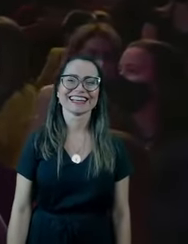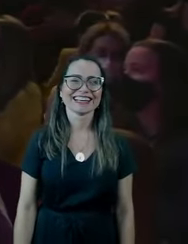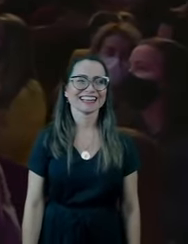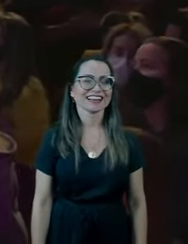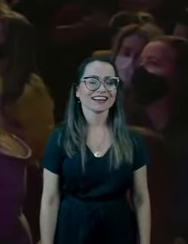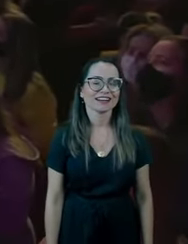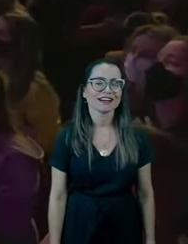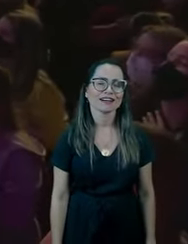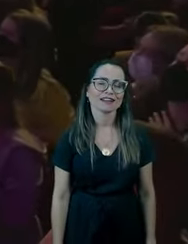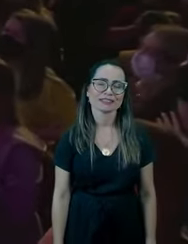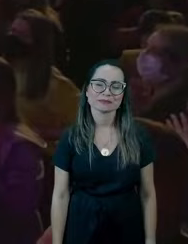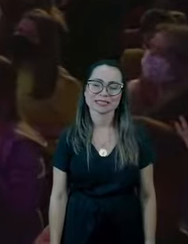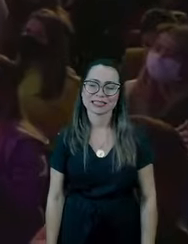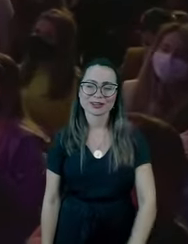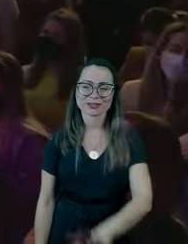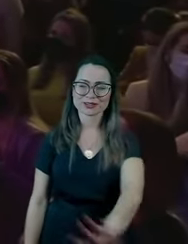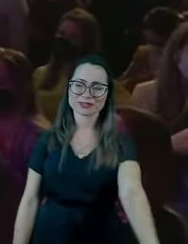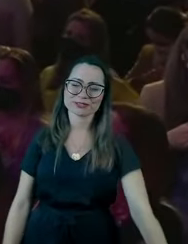Envolto em tua